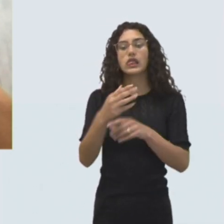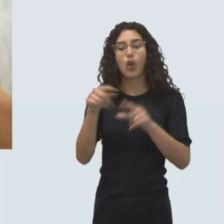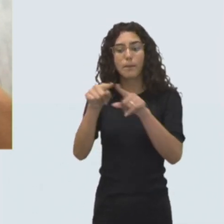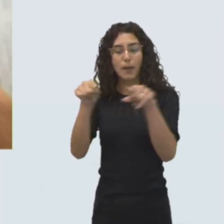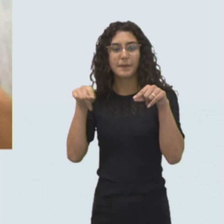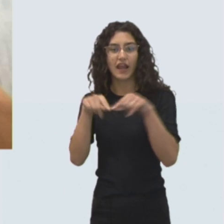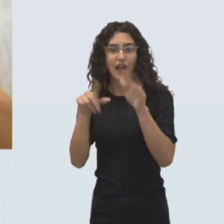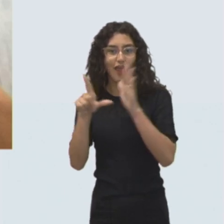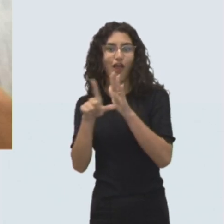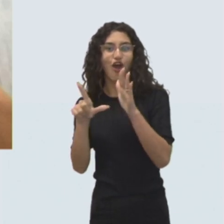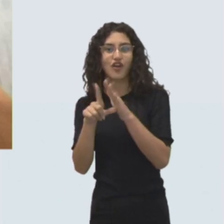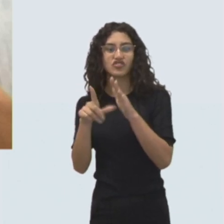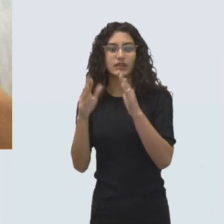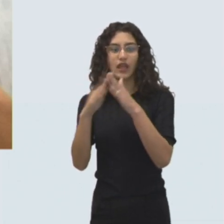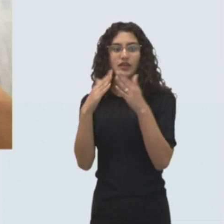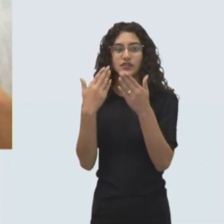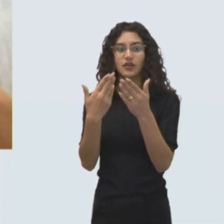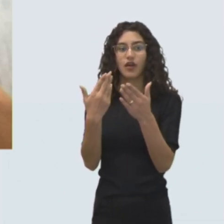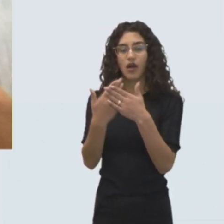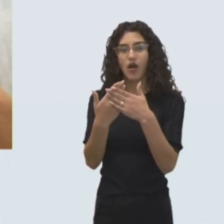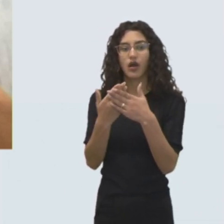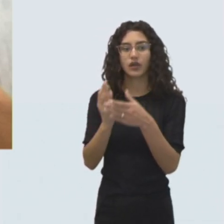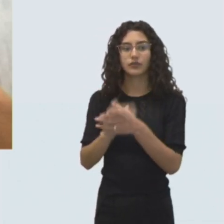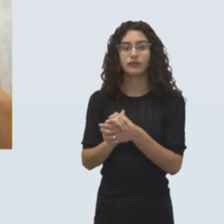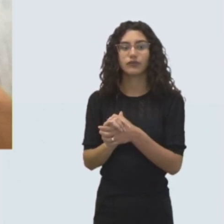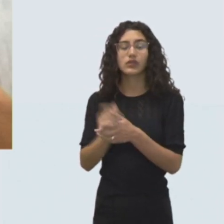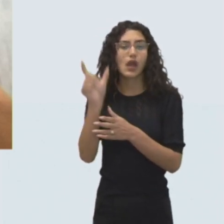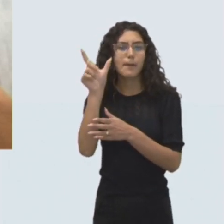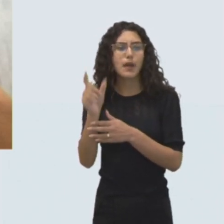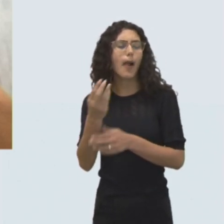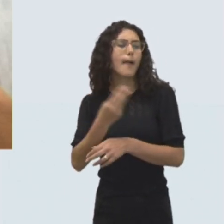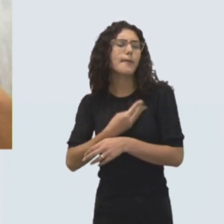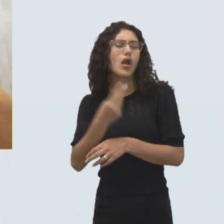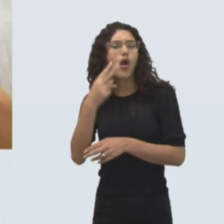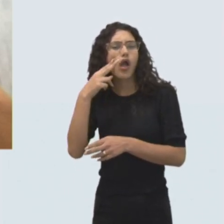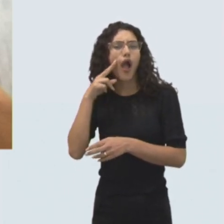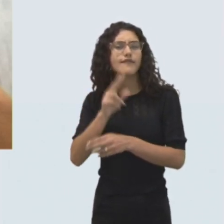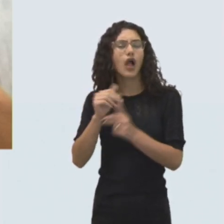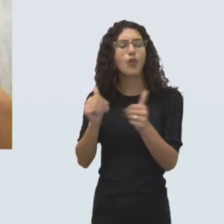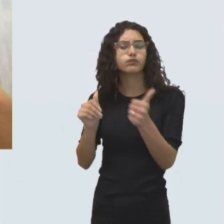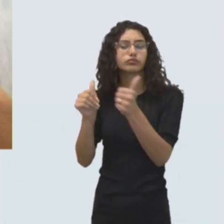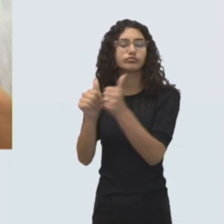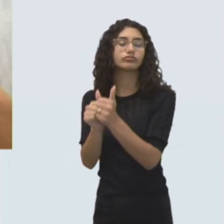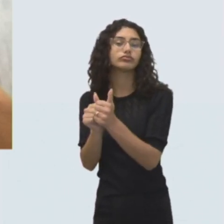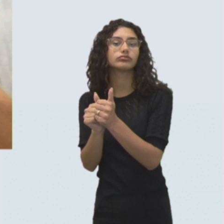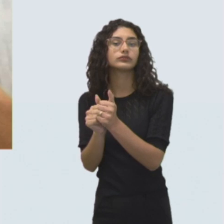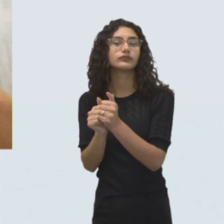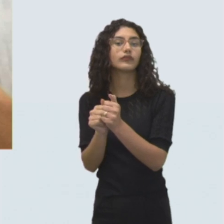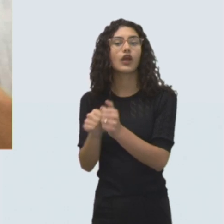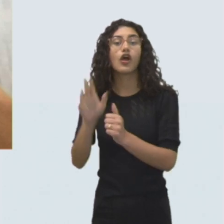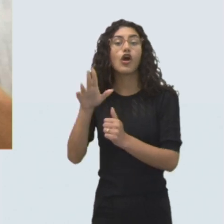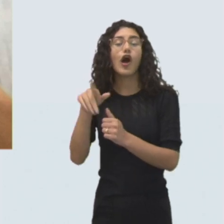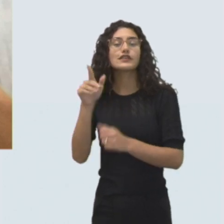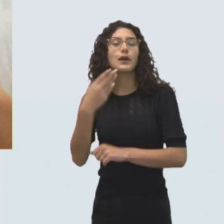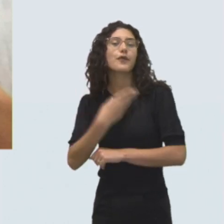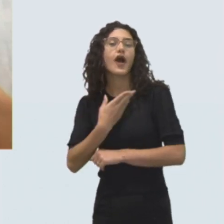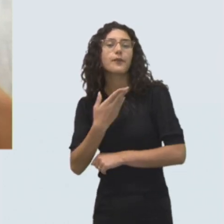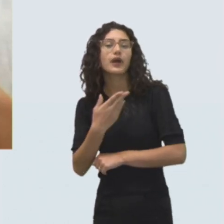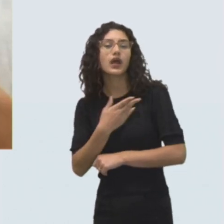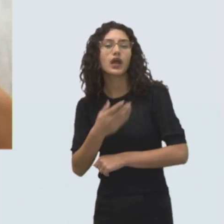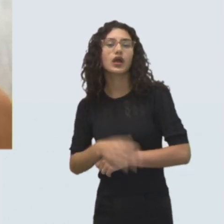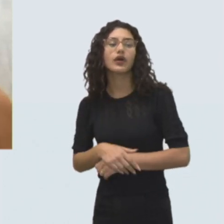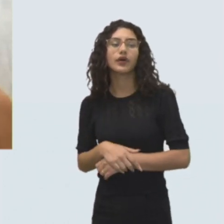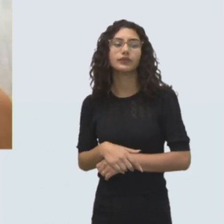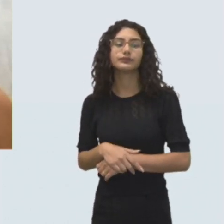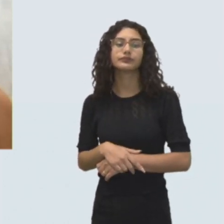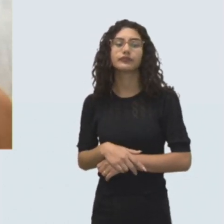Dudu sabe, a Alice também. É aquele amigo que vê, você cola ali no caixa, aí ele já achou, mano, você é meu amigo, né? Ele